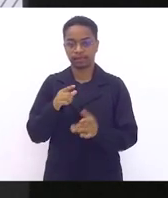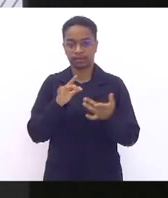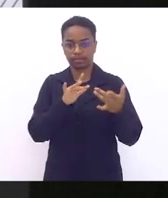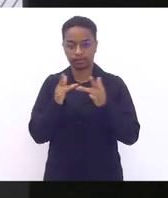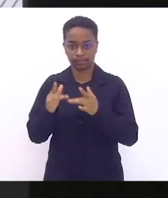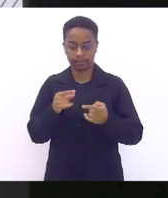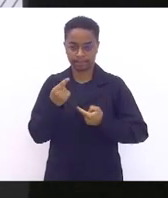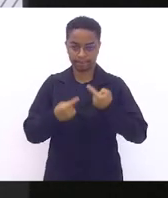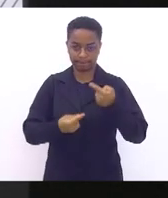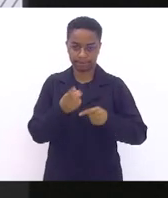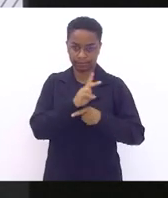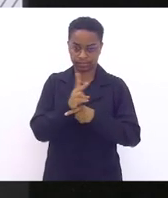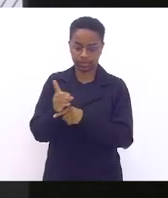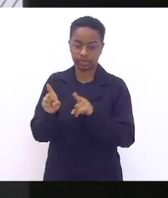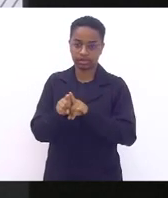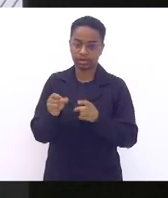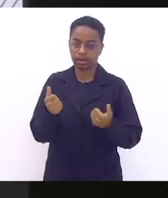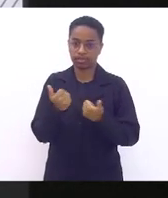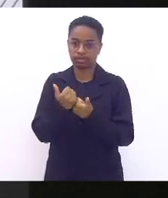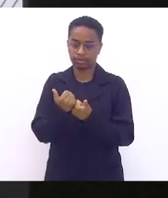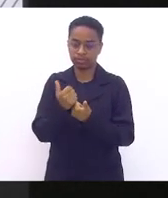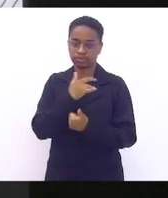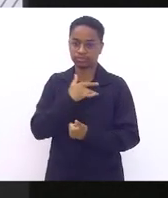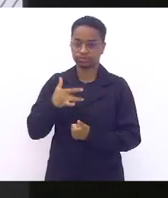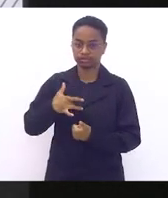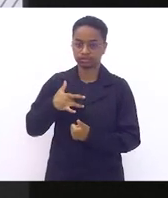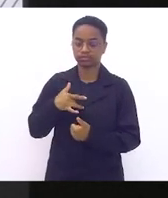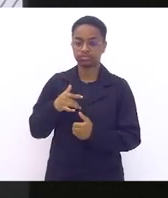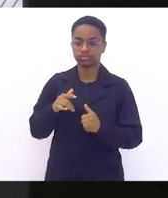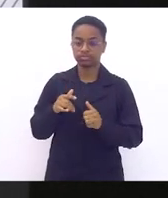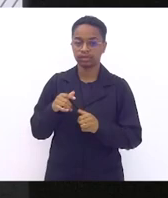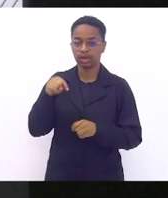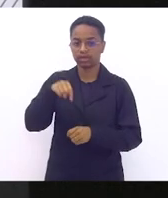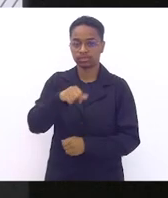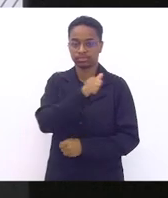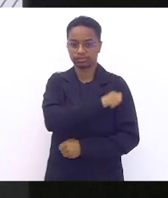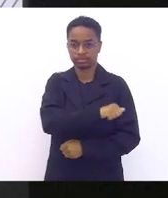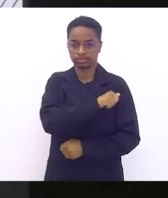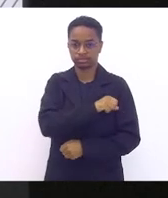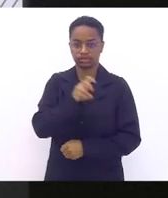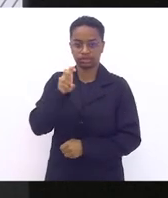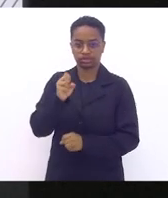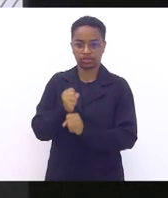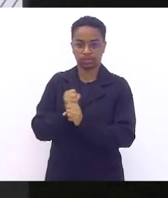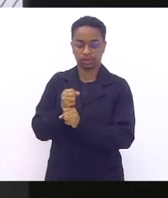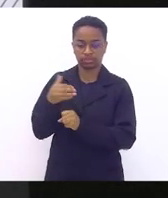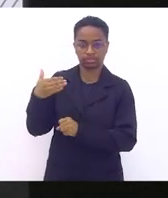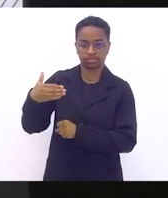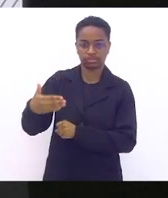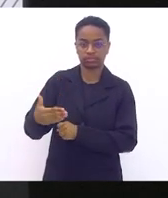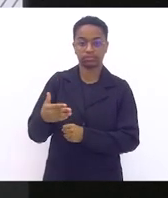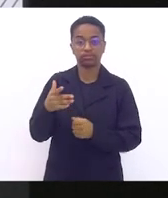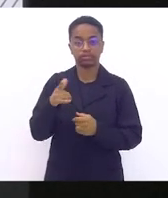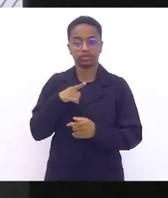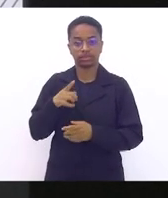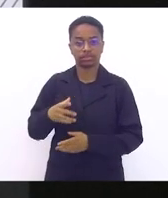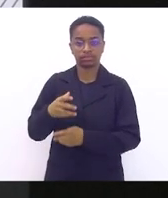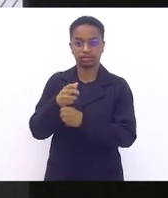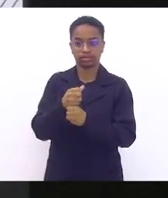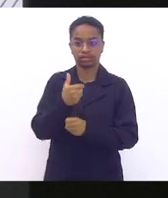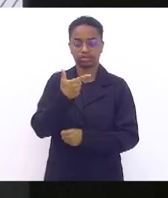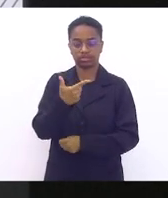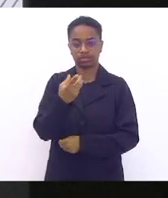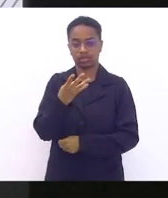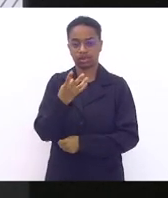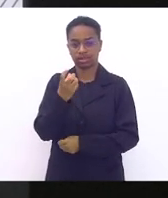à saúde e apoio social no enfrentamento à TB no Estado do Rio de Janeiro nos próximos 5 anos. Então, é um recurso total de 246